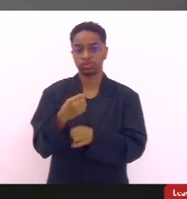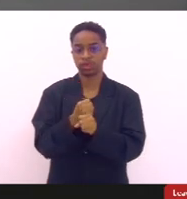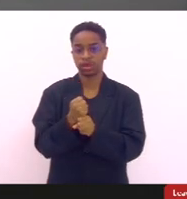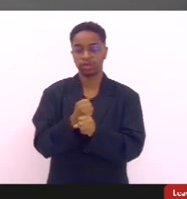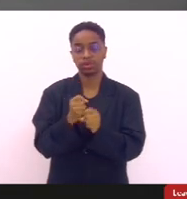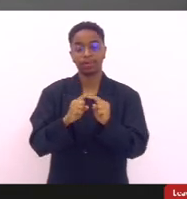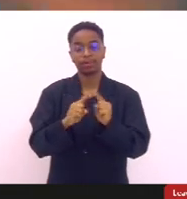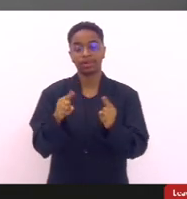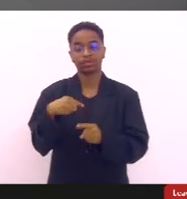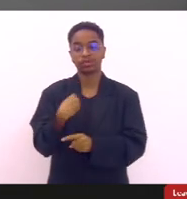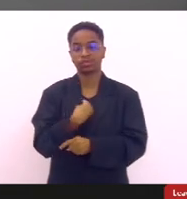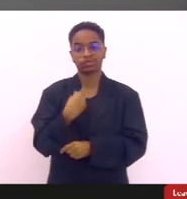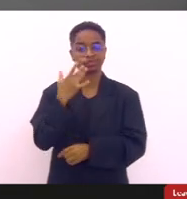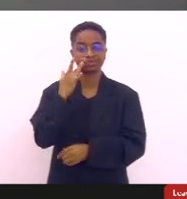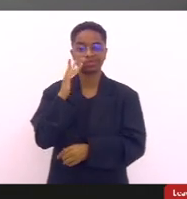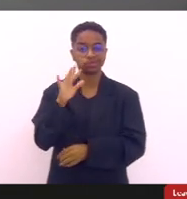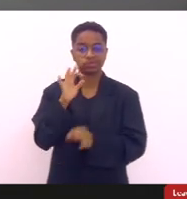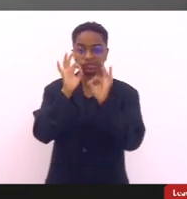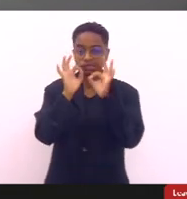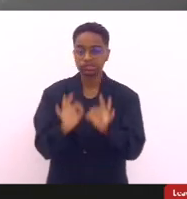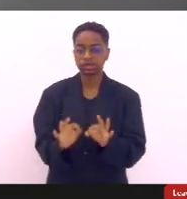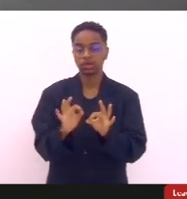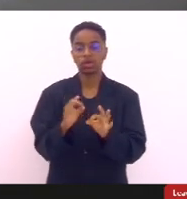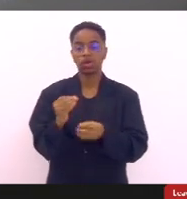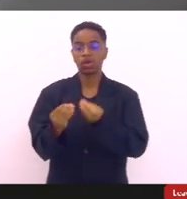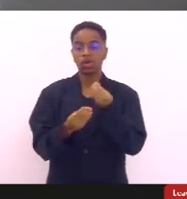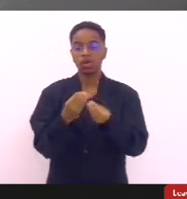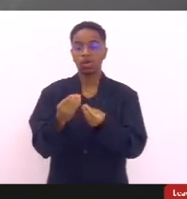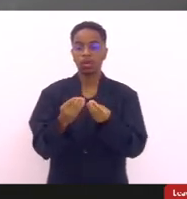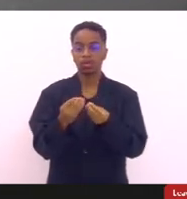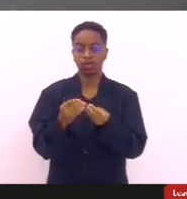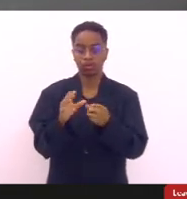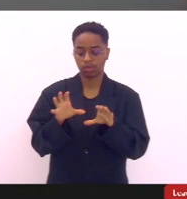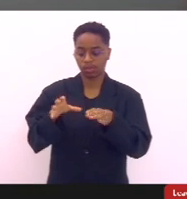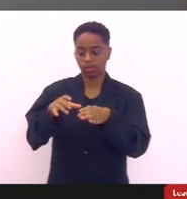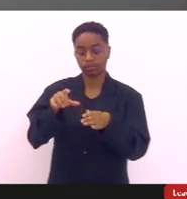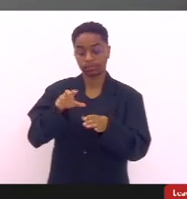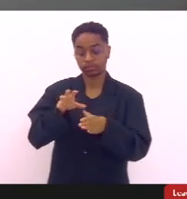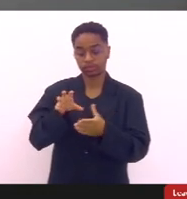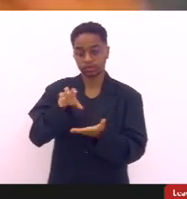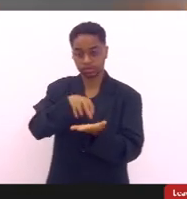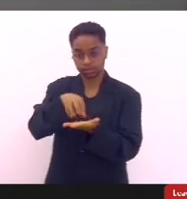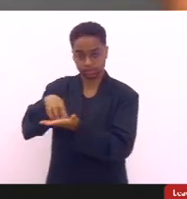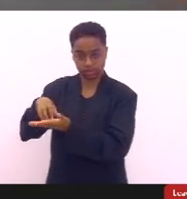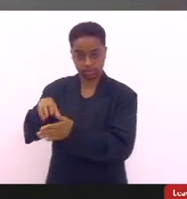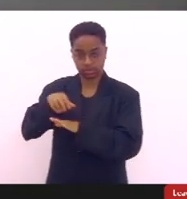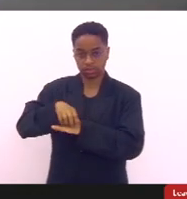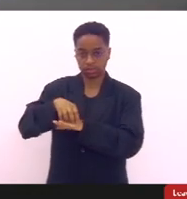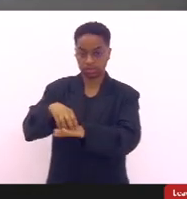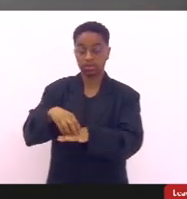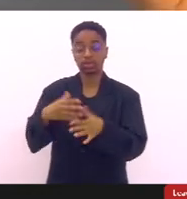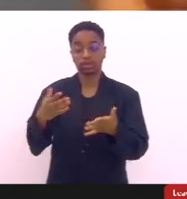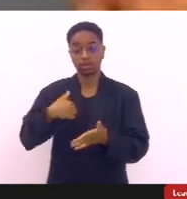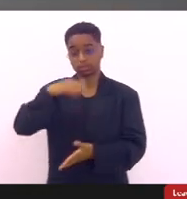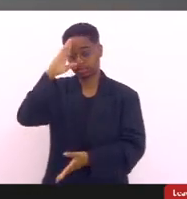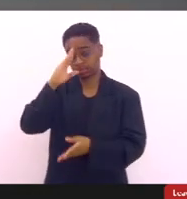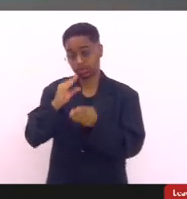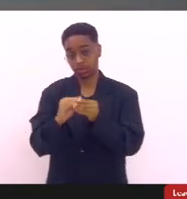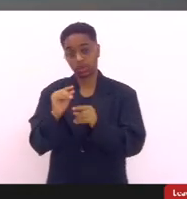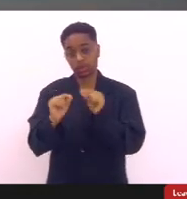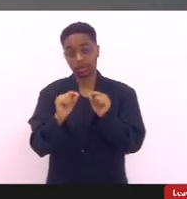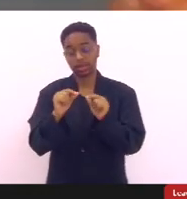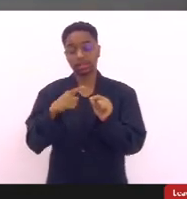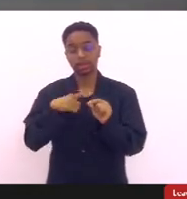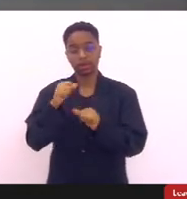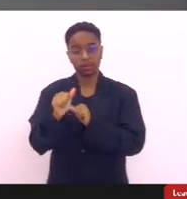em vista nada concreto em relação a essas unidades móveis. Que, no meu entender, associado com as mudanças